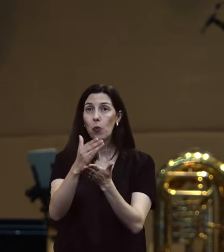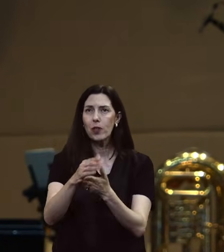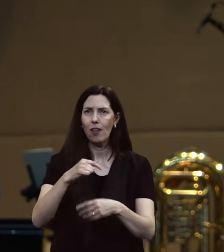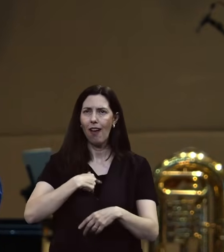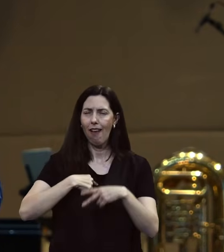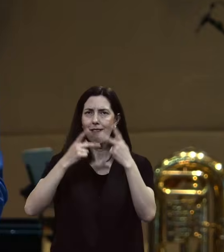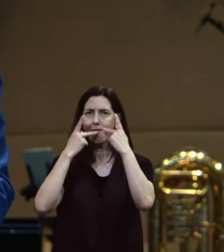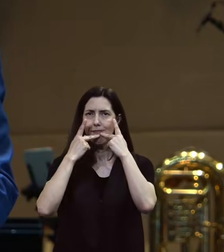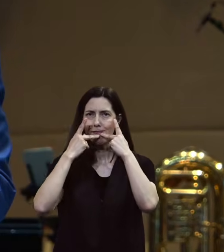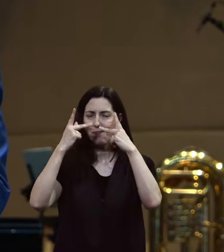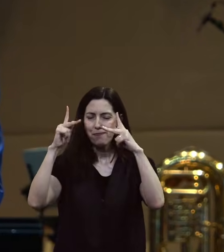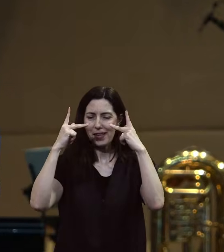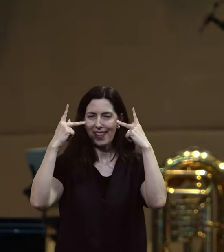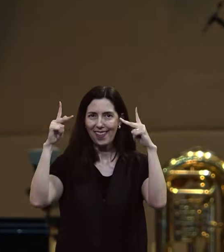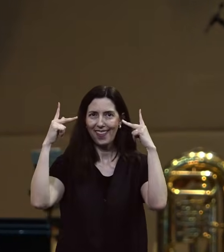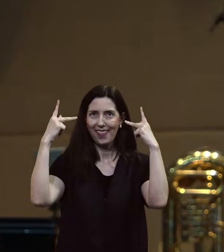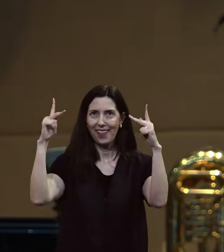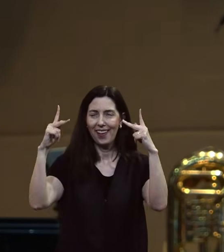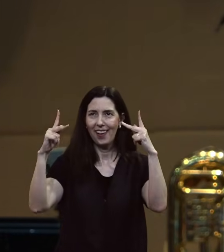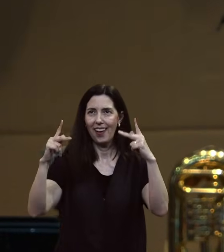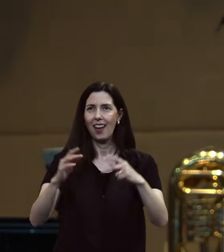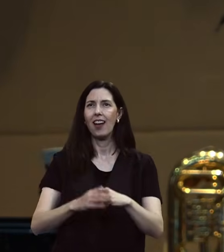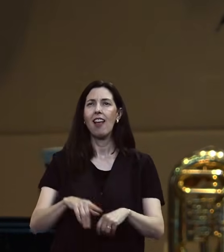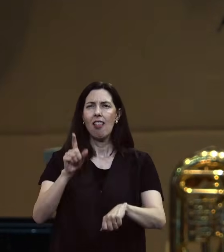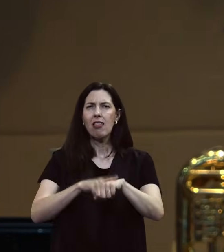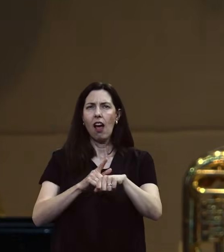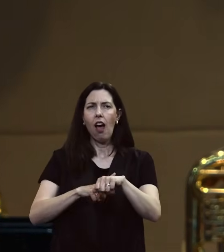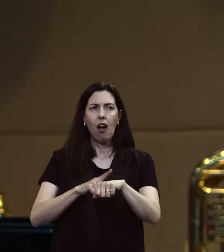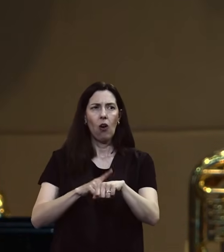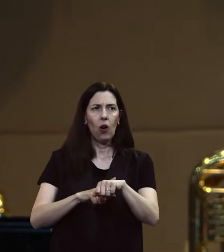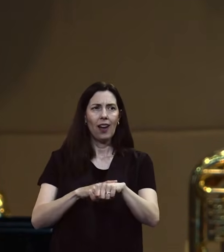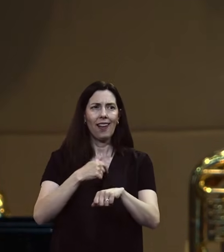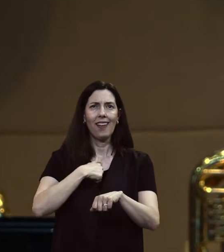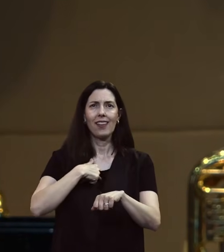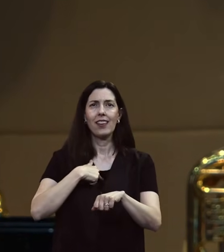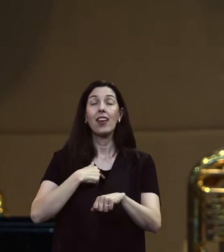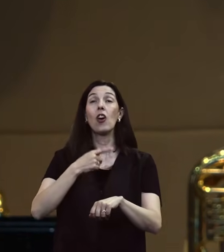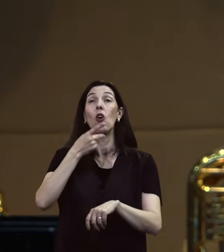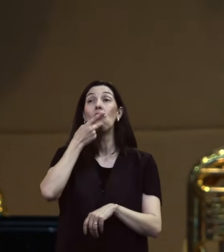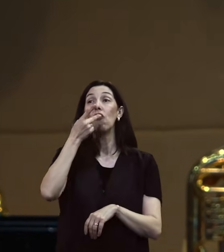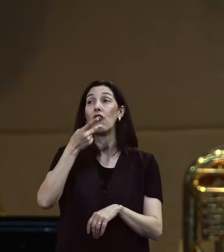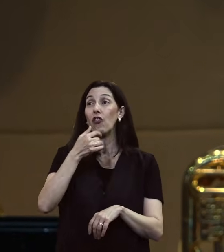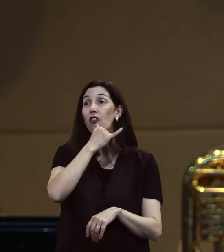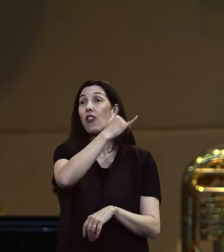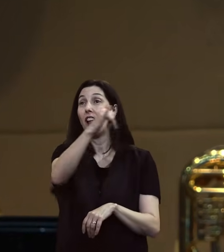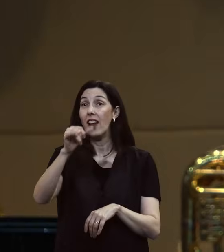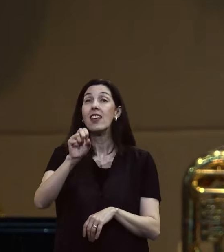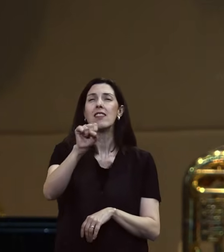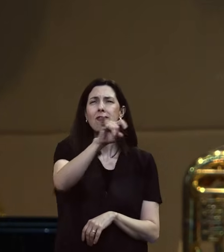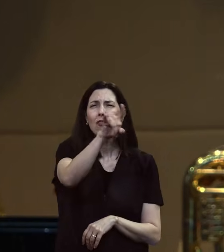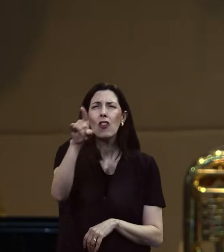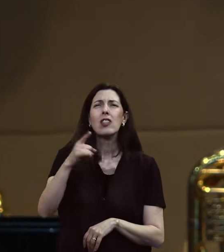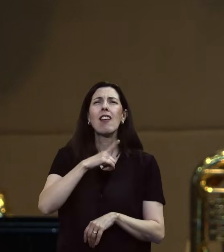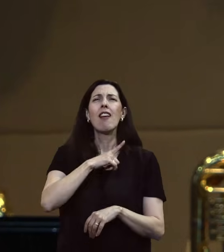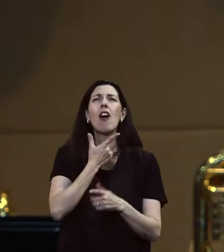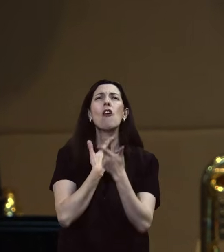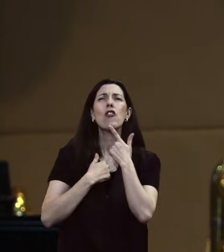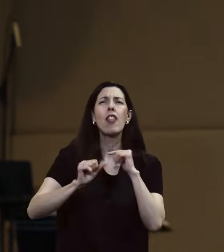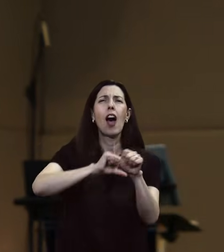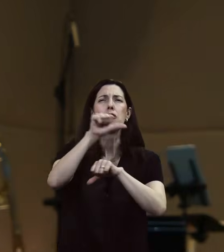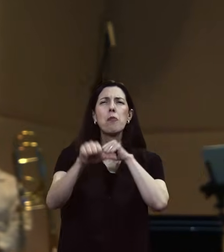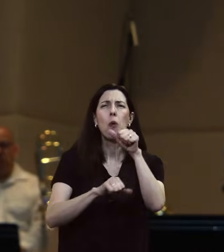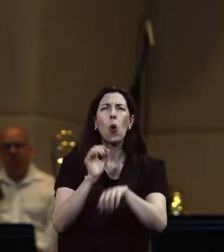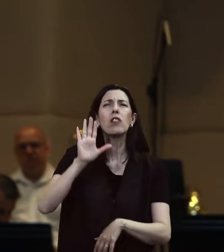novo. E quando eu fiz o apelo, exatamente como eu tinha visto no outro dia, aconteceu. As